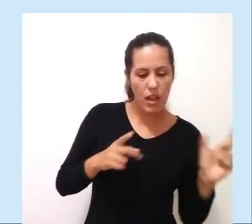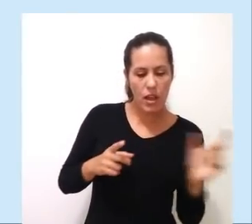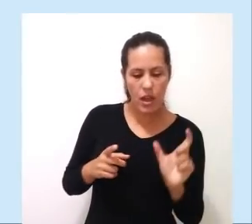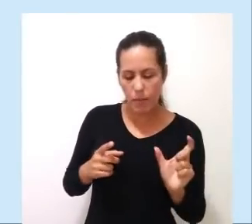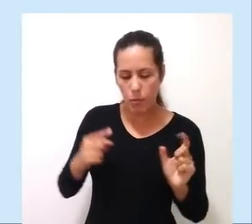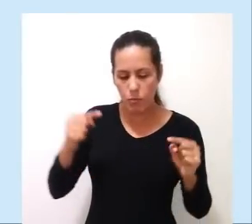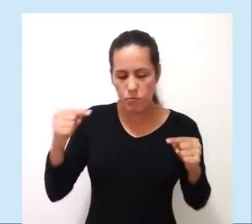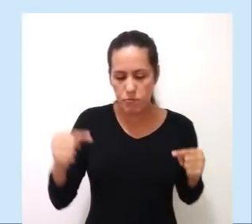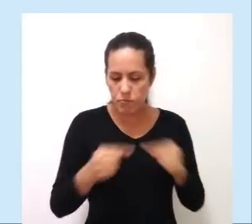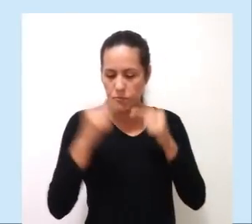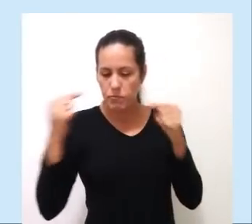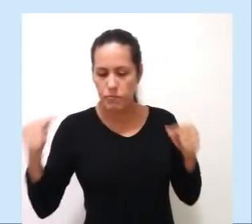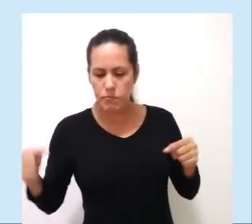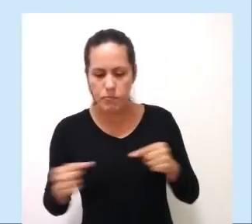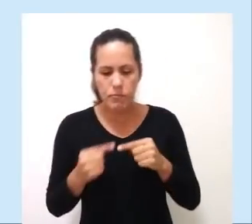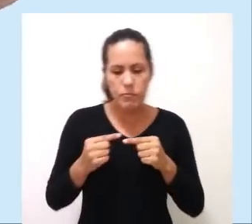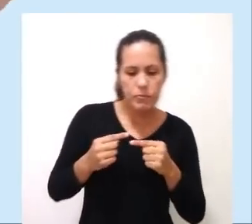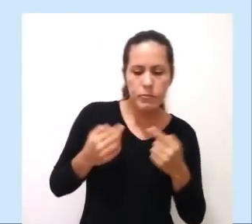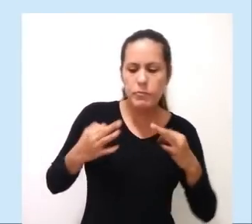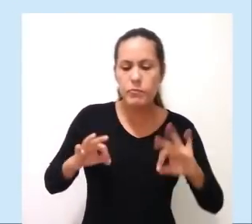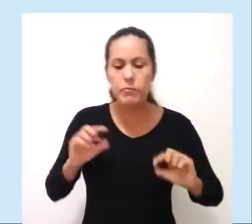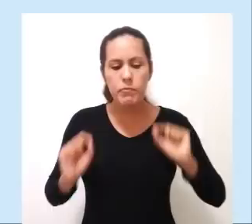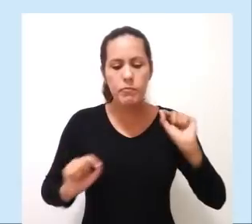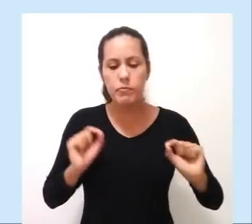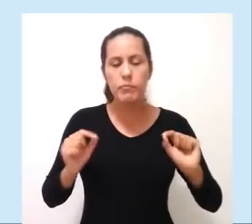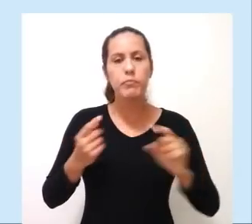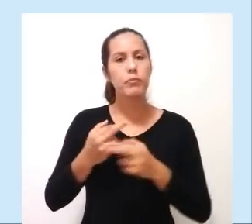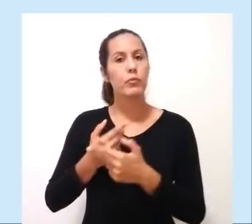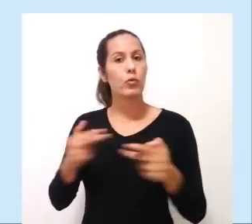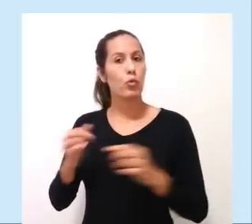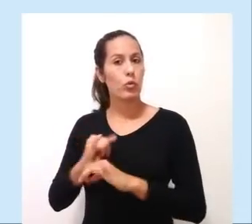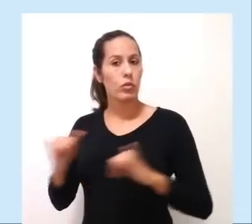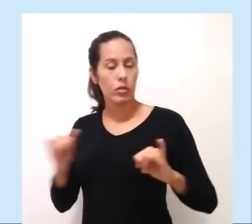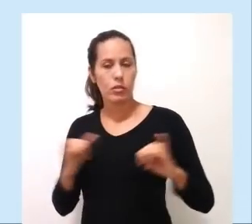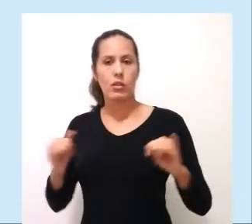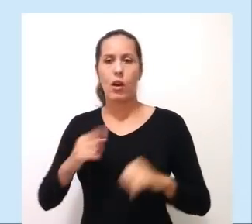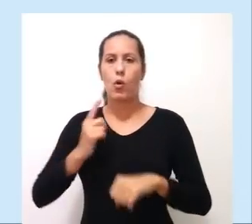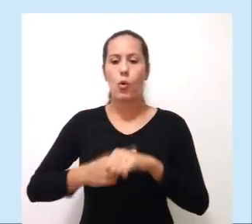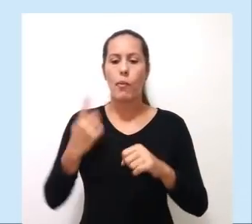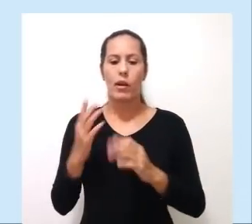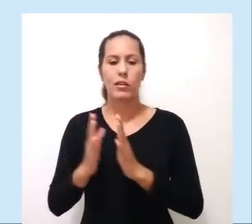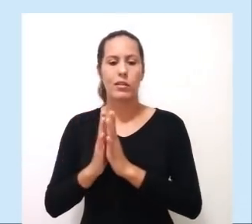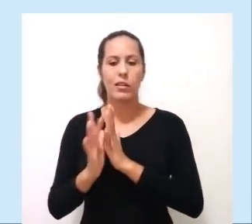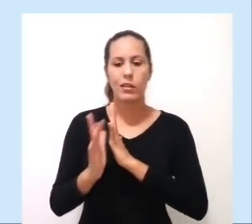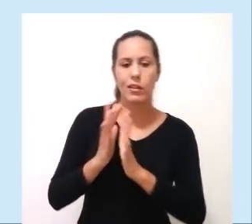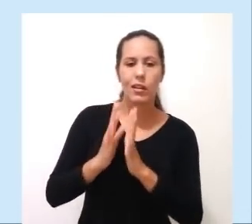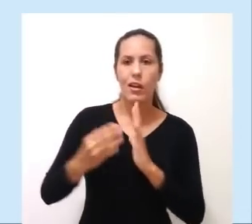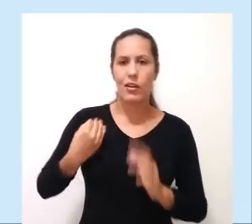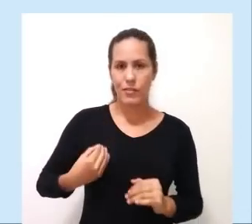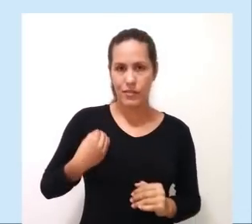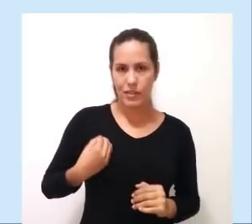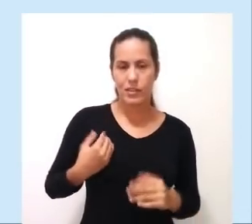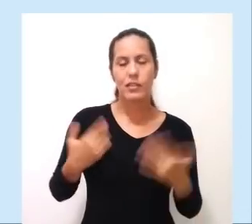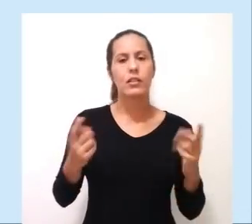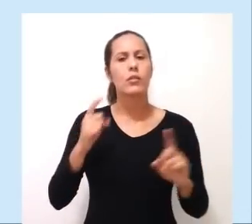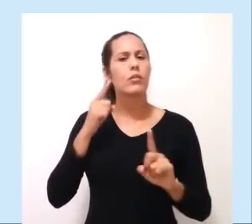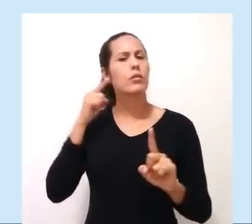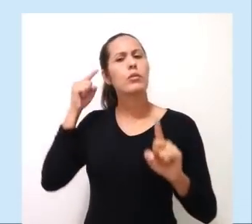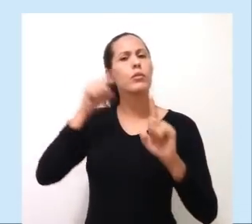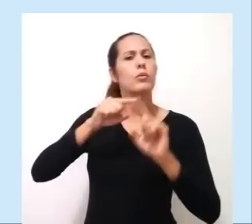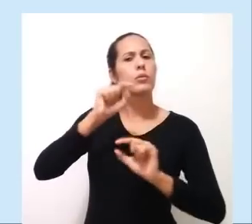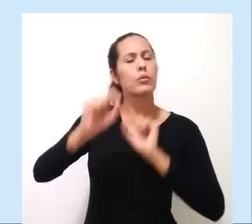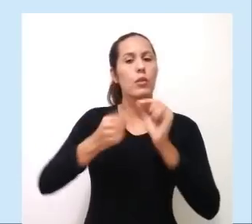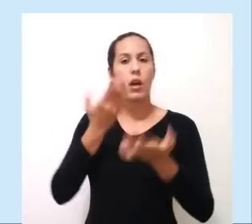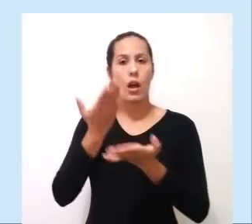verbal que vai ser mais acessível? A notícia, algo dinâmico, algo da atualidade. Então, observamos o seguinte,